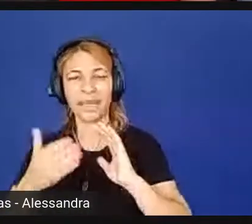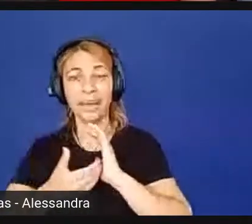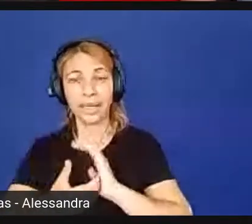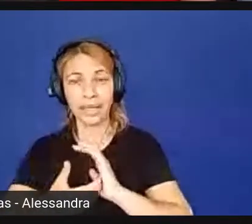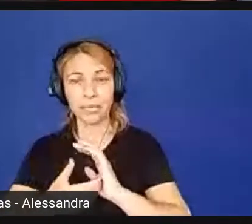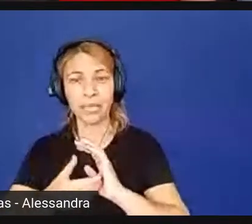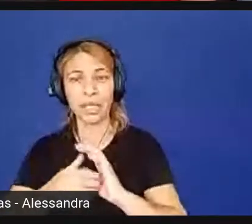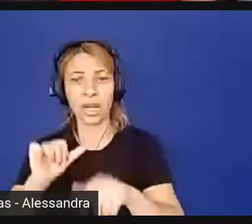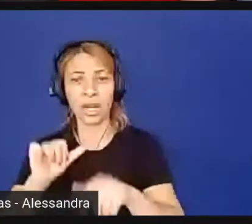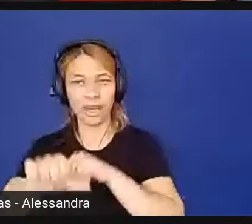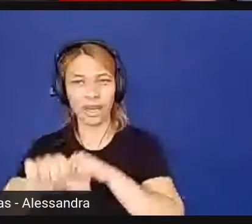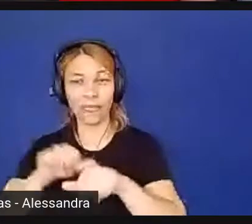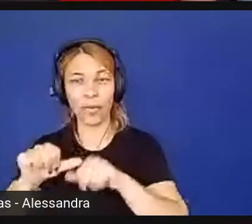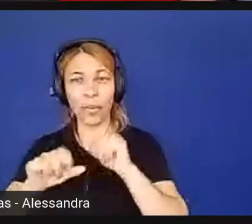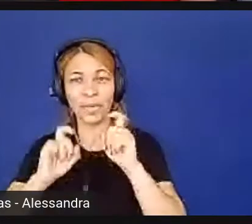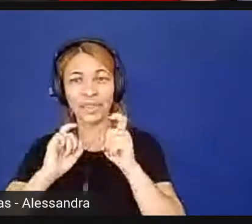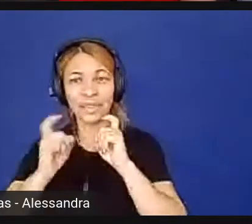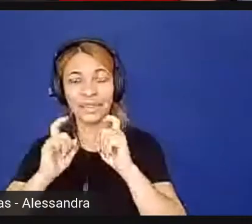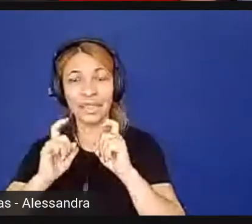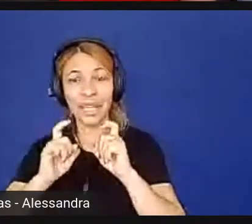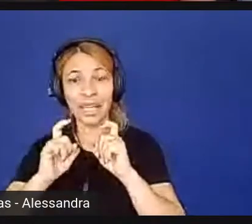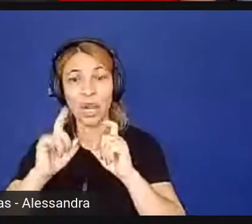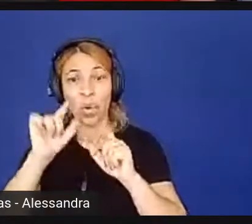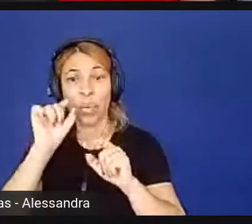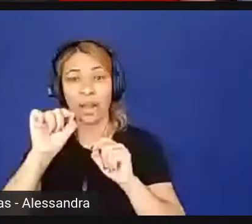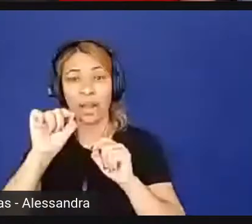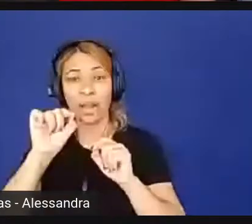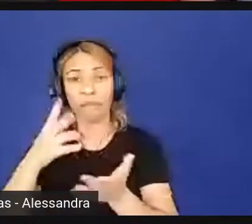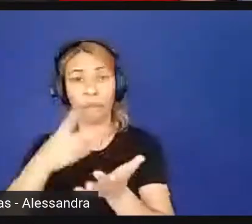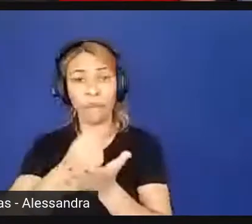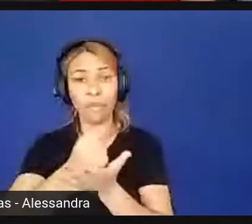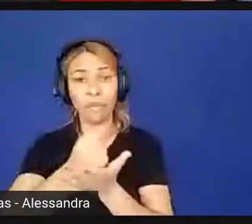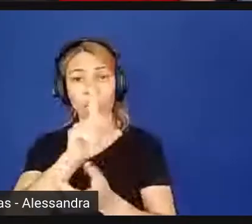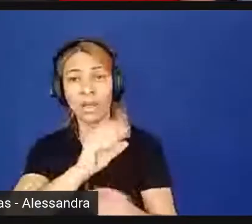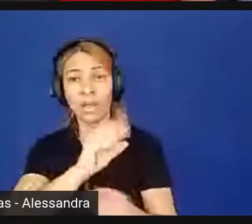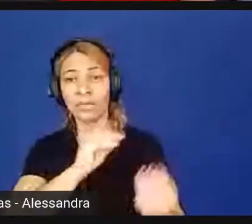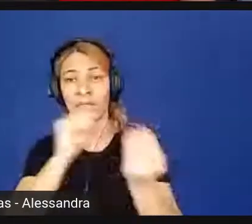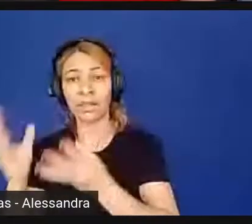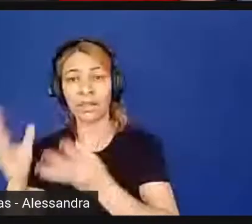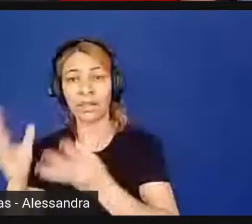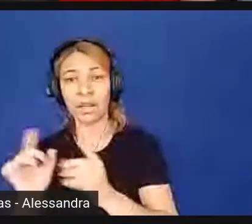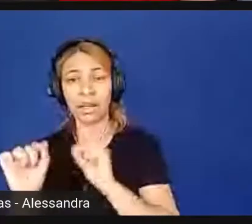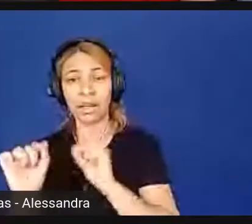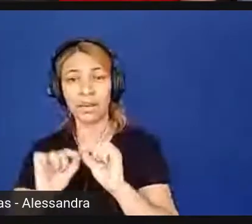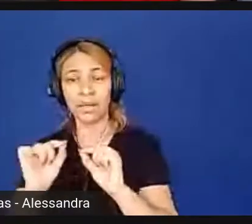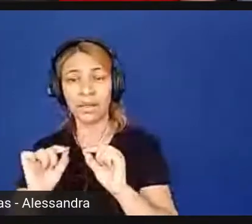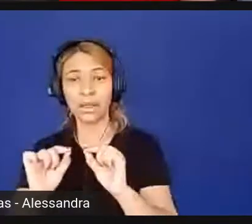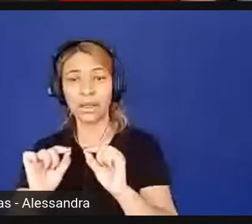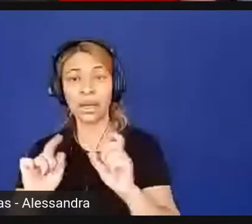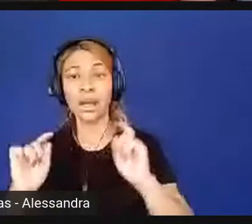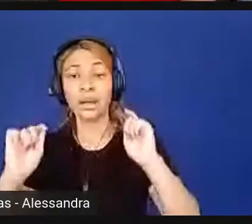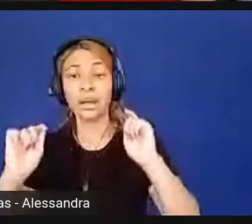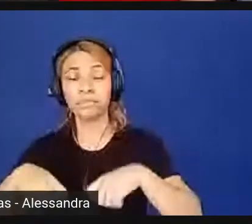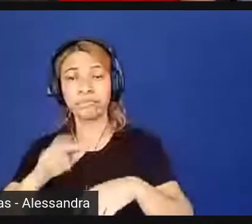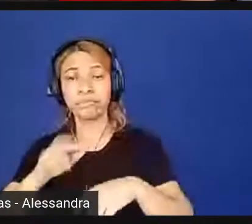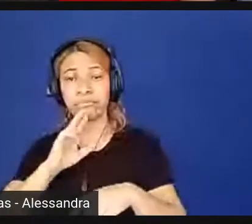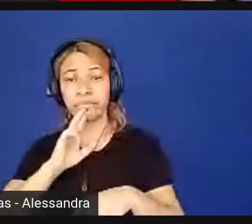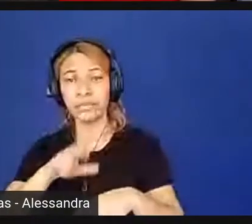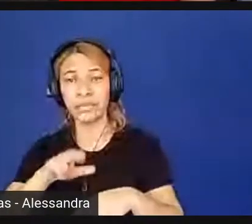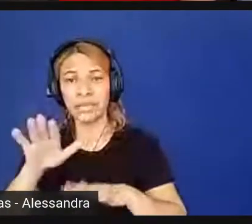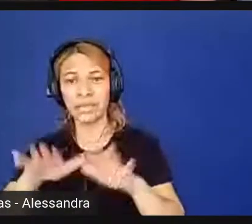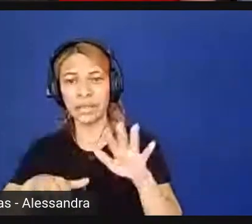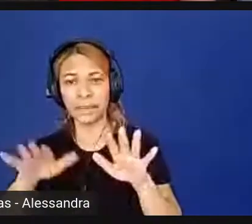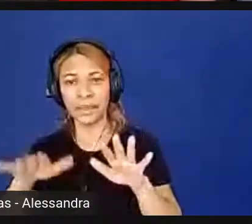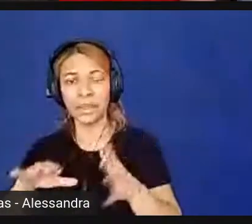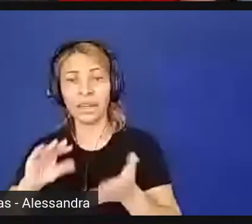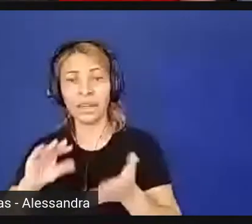gente fez aos órgãos foi essa: quem é seu cliente e o que é que você entrega? E a conformidade de resultados, ela parte por isso. Eu acho que falta, Rafael, é